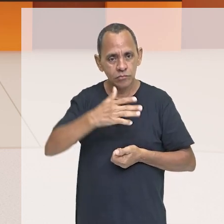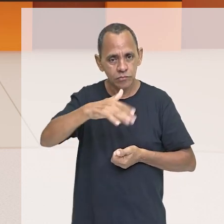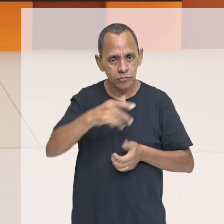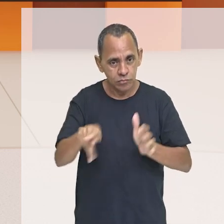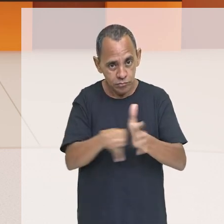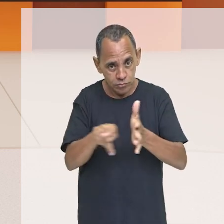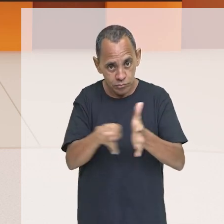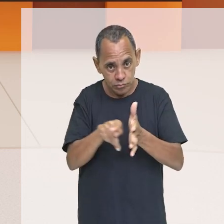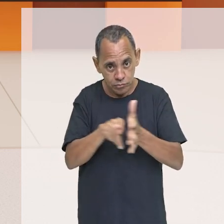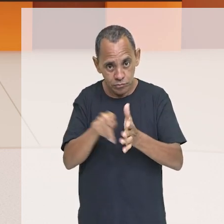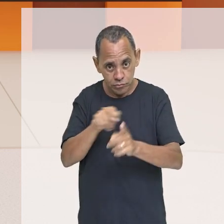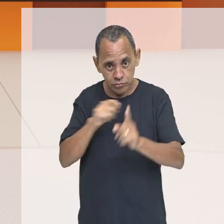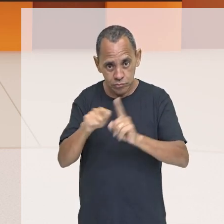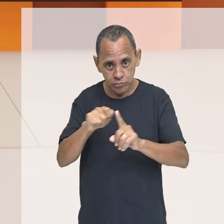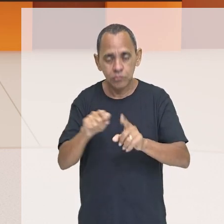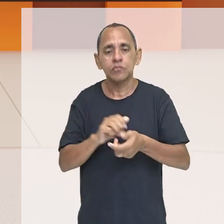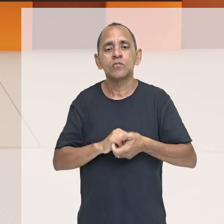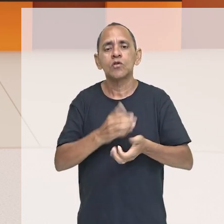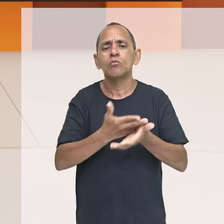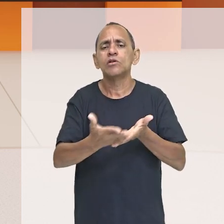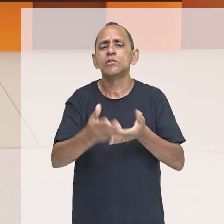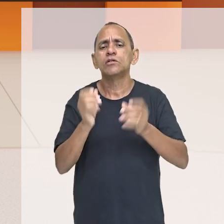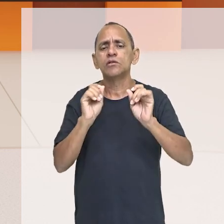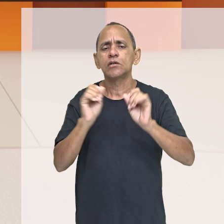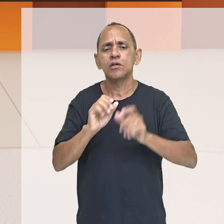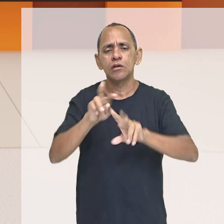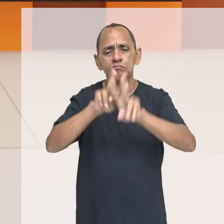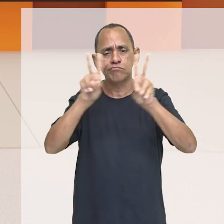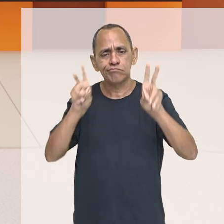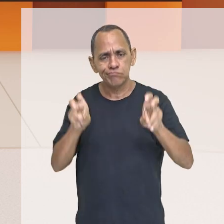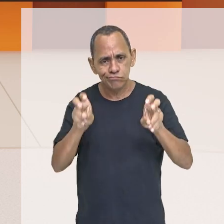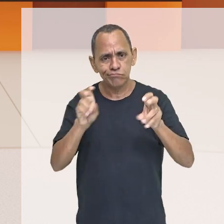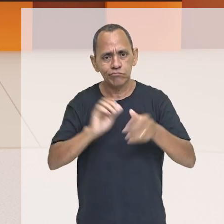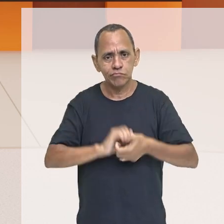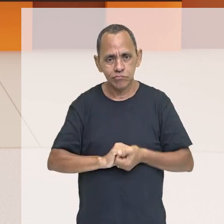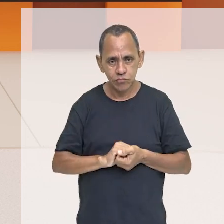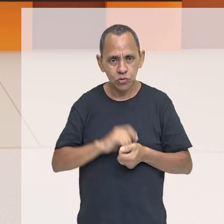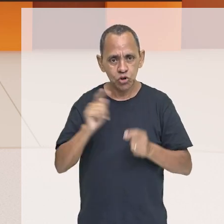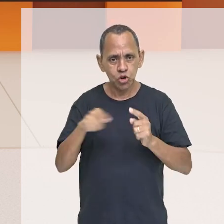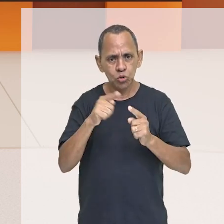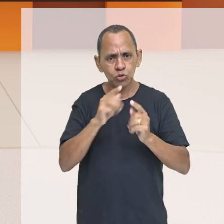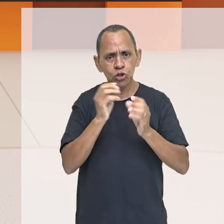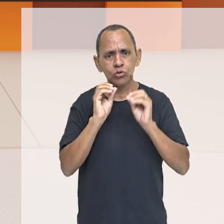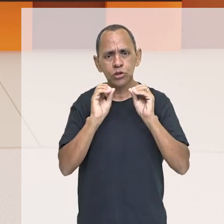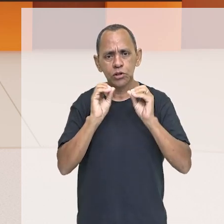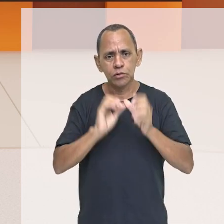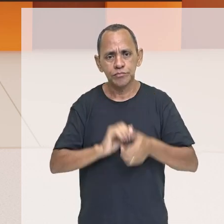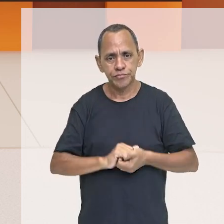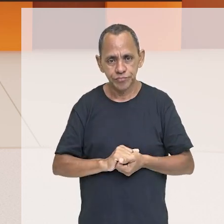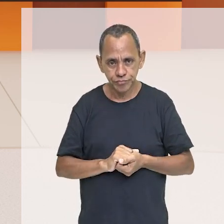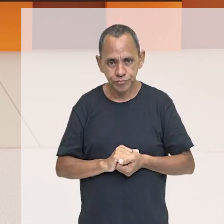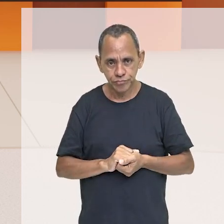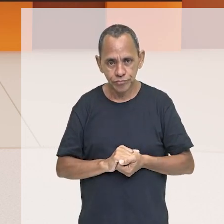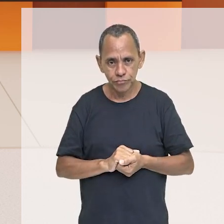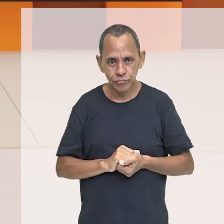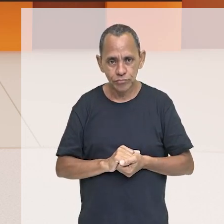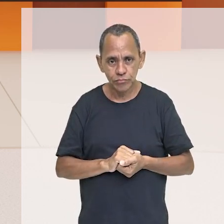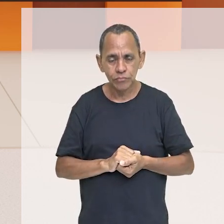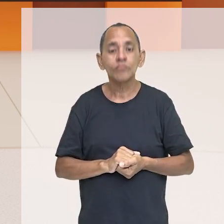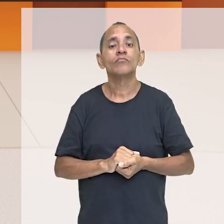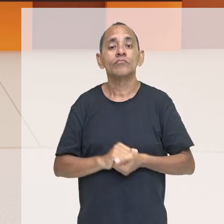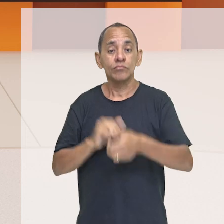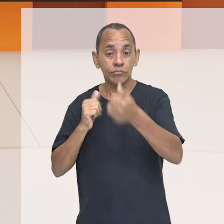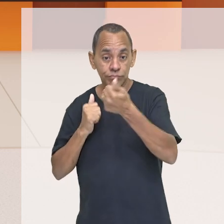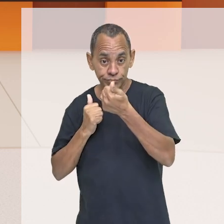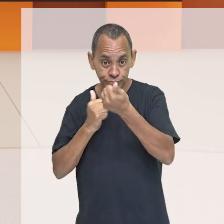Estamos aqui iniciando para falar de uma coisa, de um fenômeno, de um objeto que nós vamos chamar de